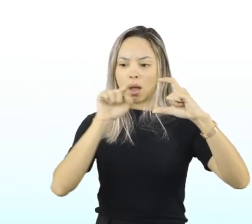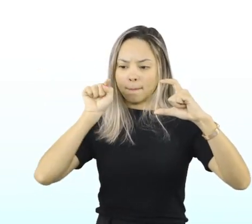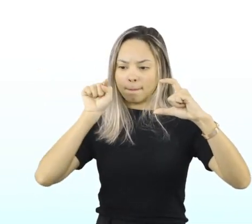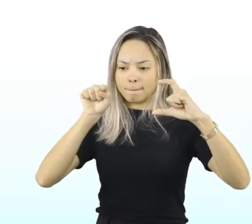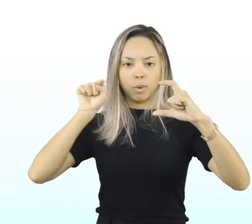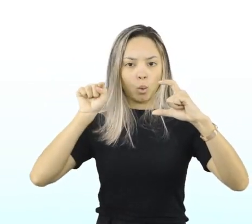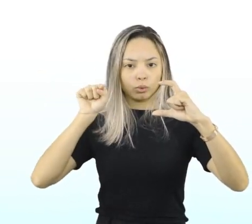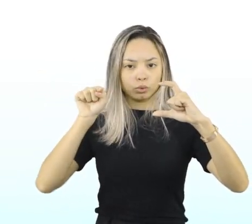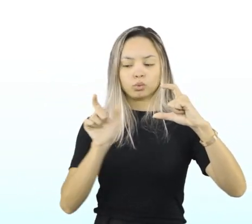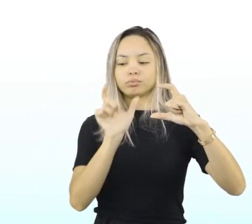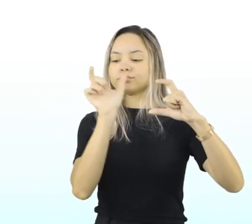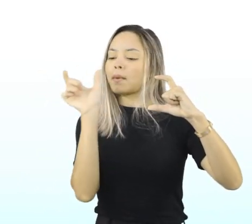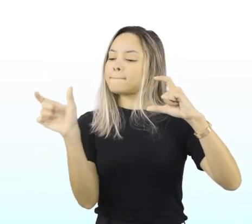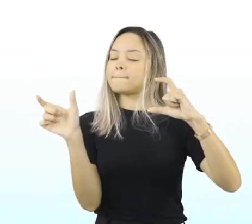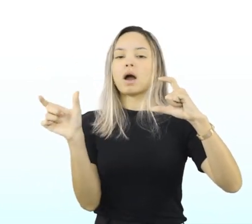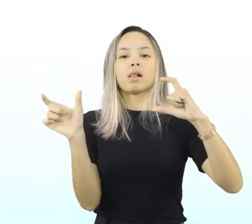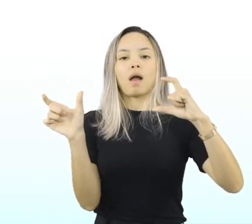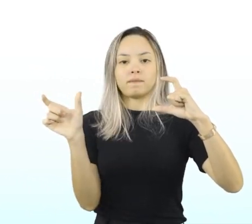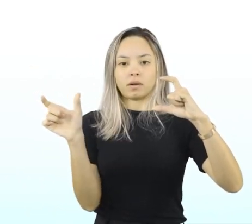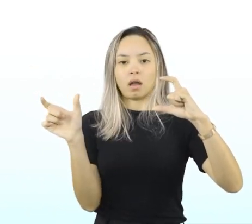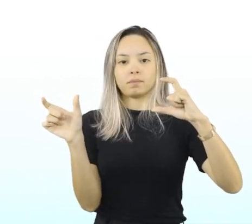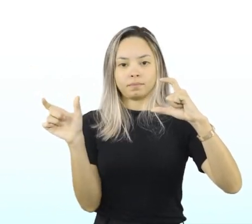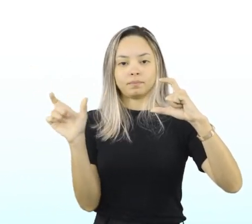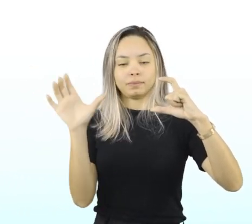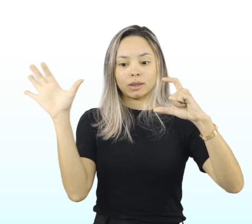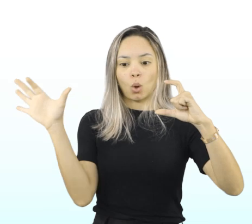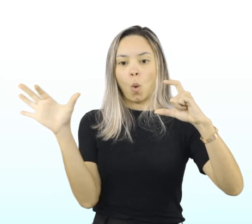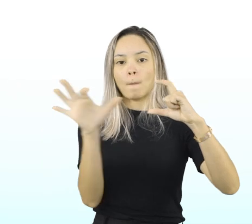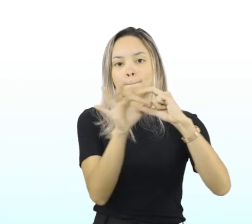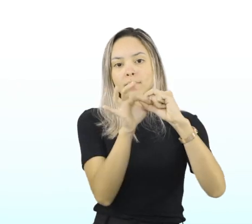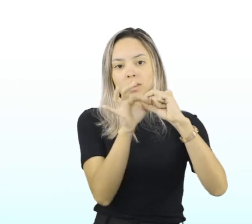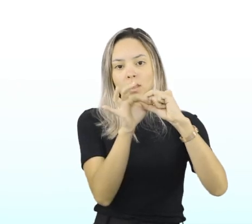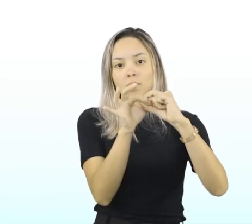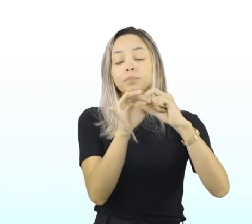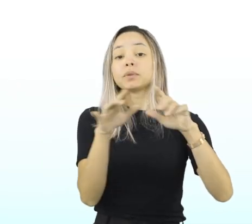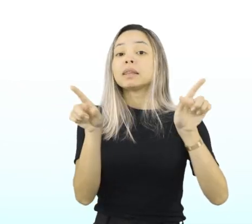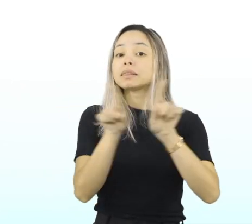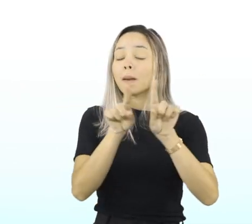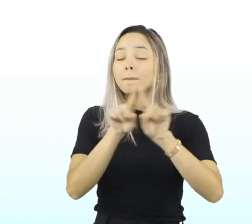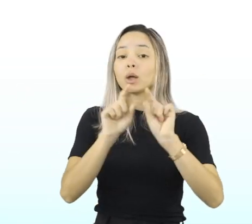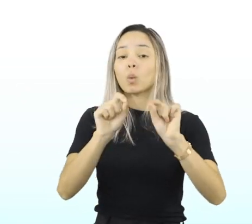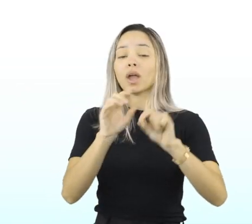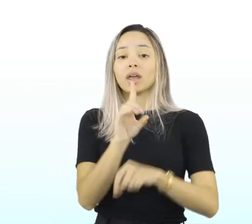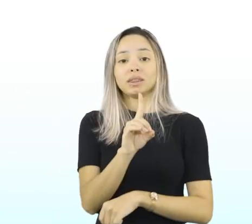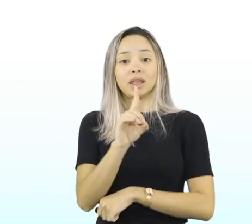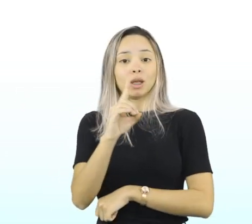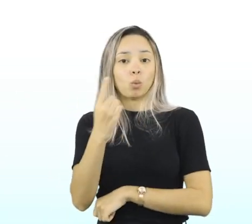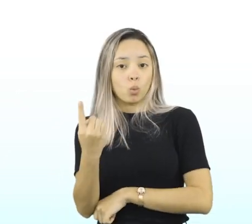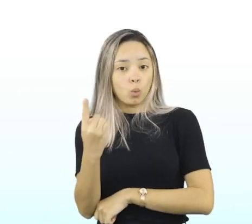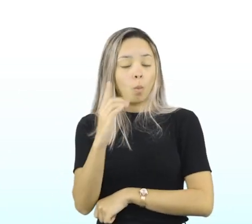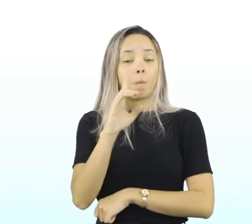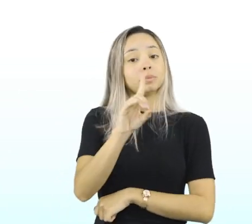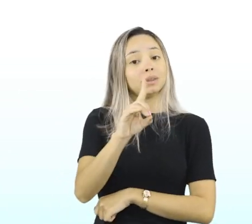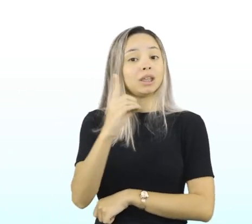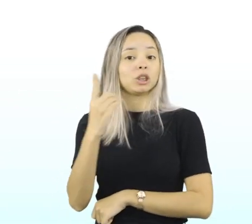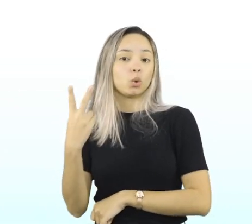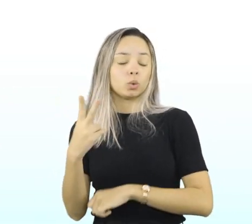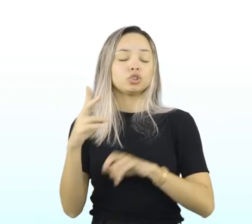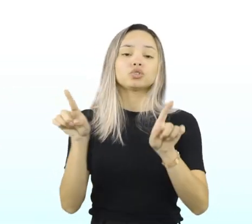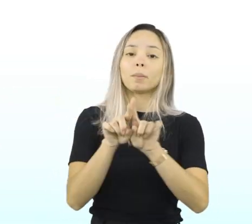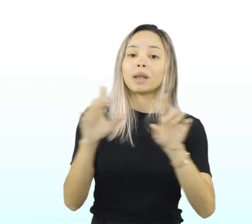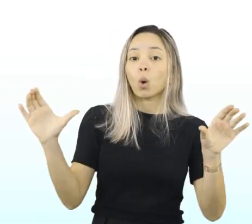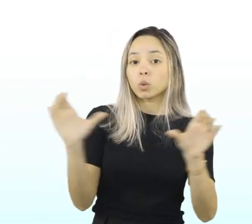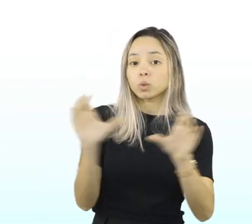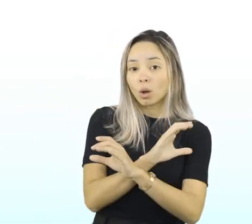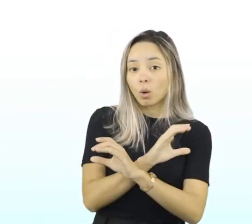um período, colocou o ponto final, vai usar o elemento coesivo. E também na parte externa, no D1, no D2 e